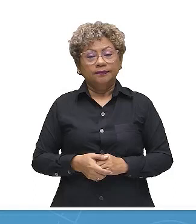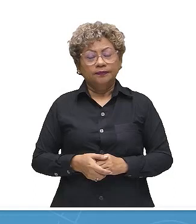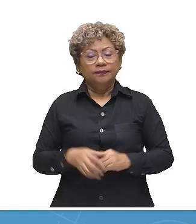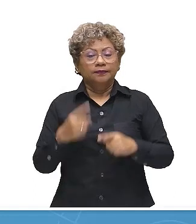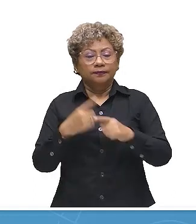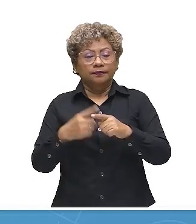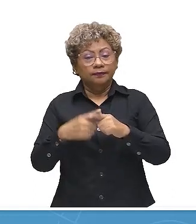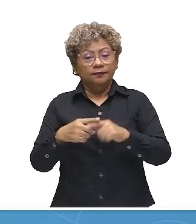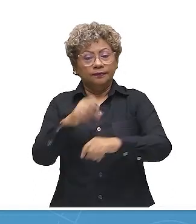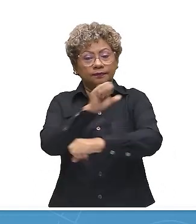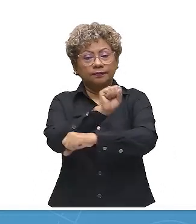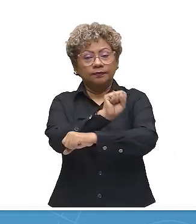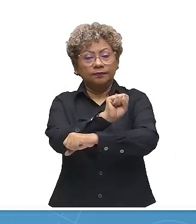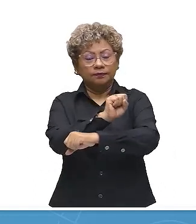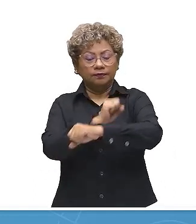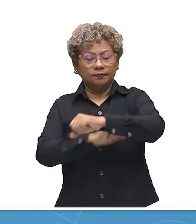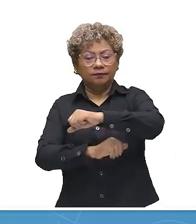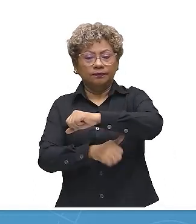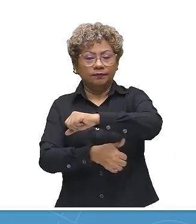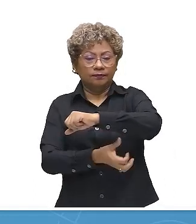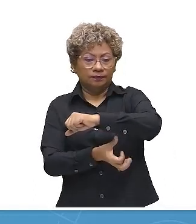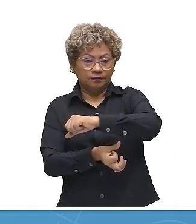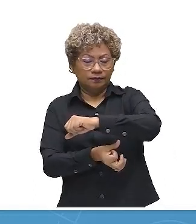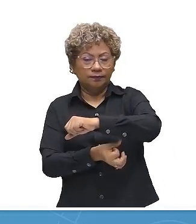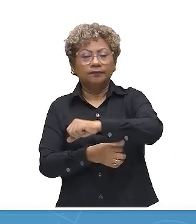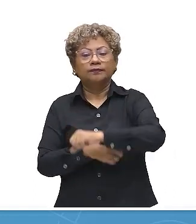outra tem o numerador 1.